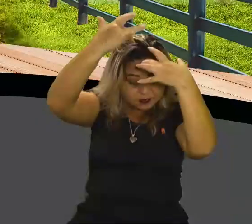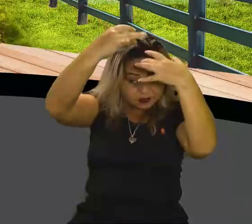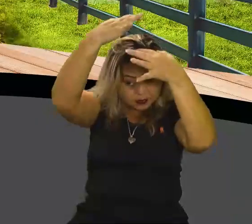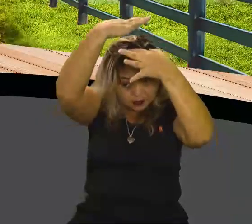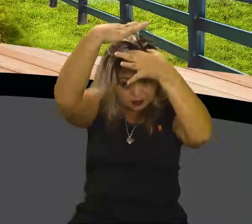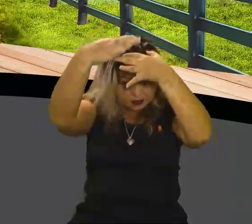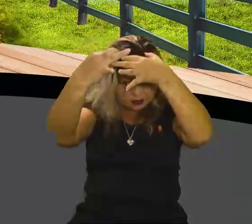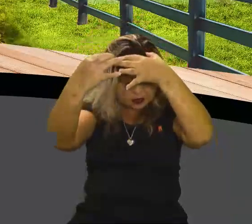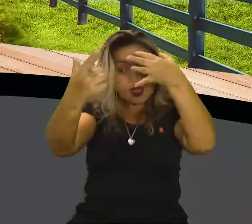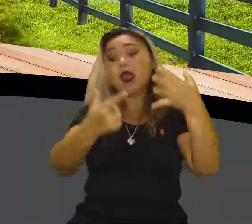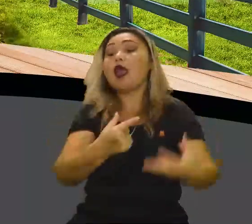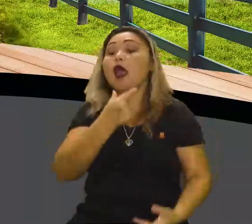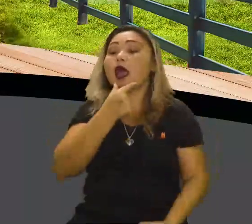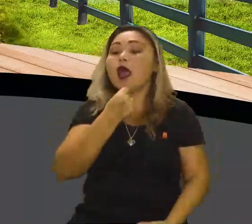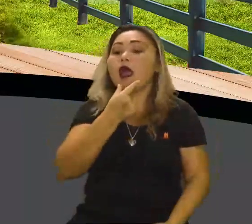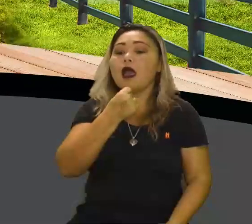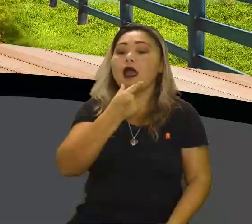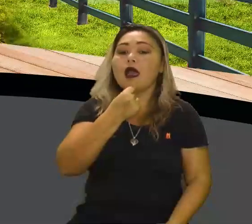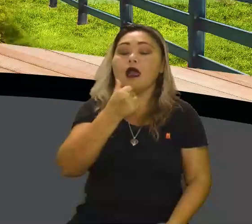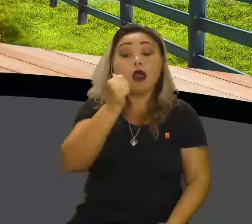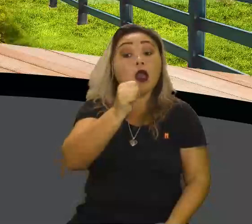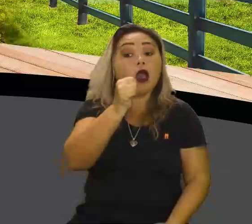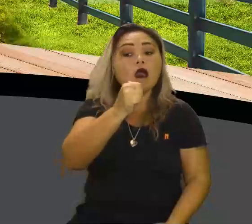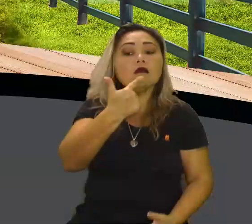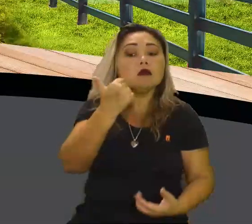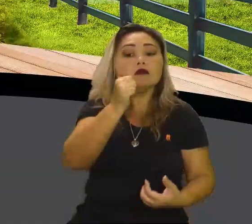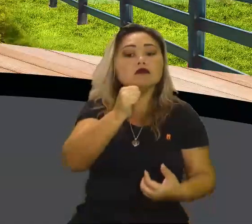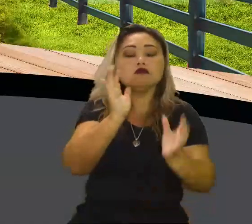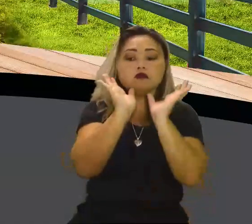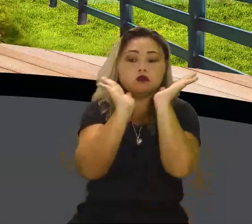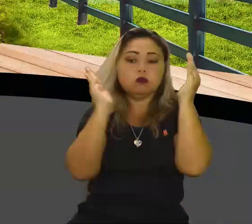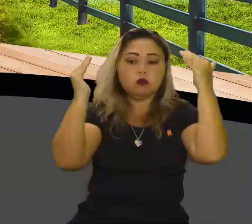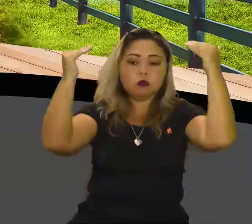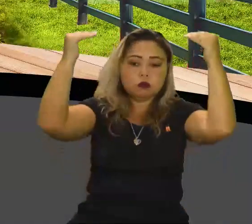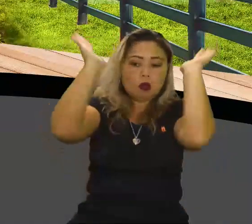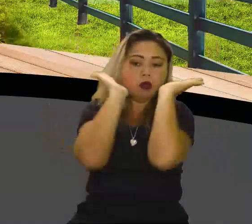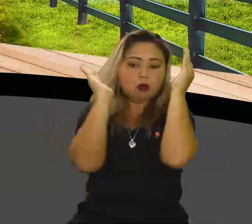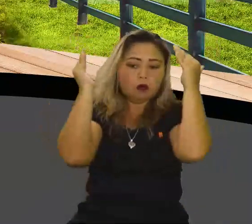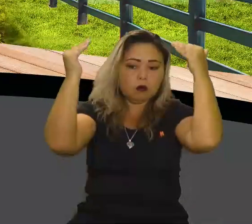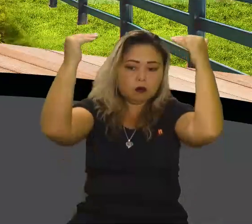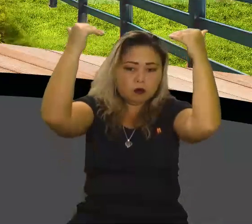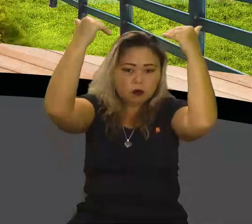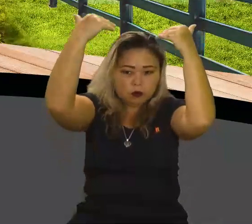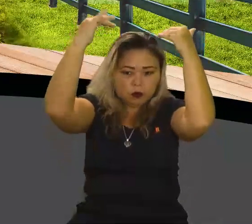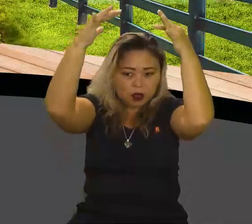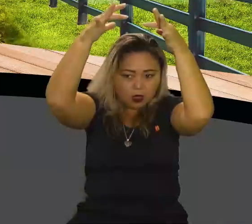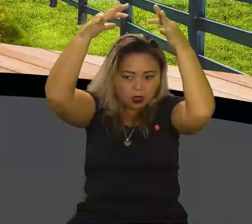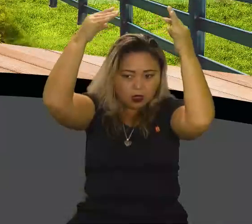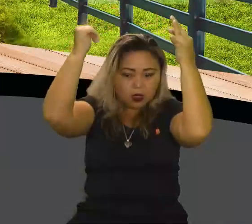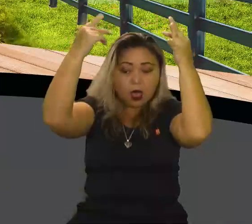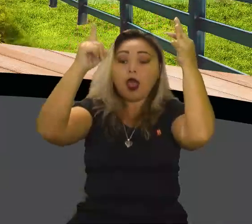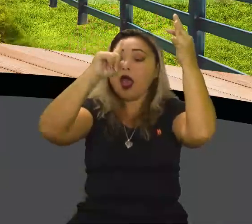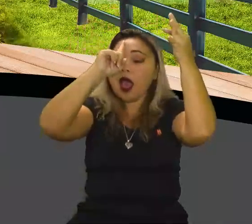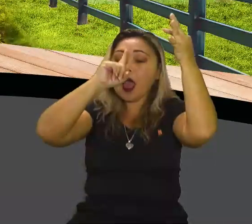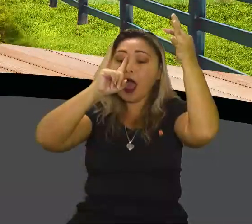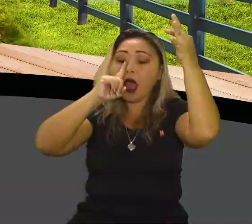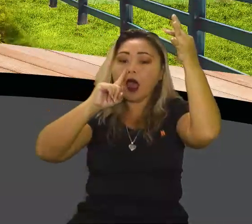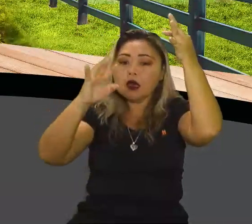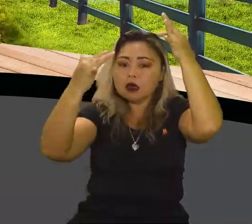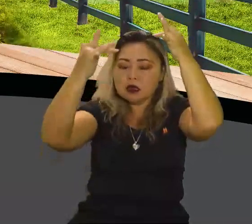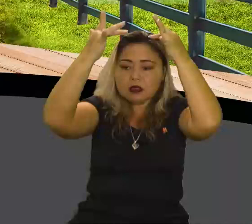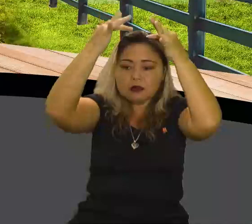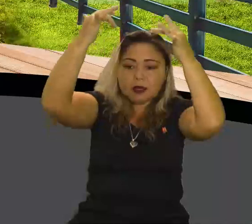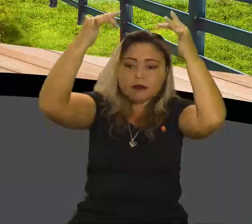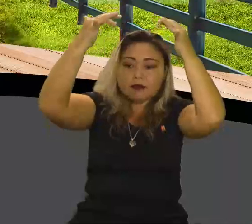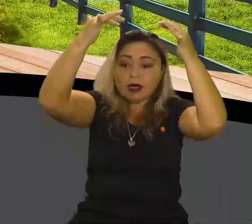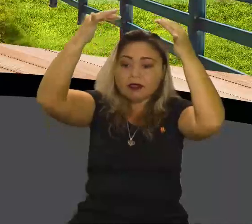gineceu, a fêmea. E aqui é a antera do macho. E aqui, ó, é aquela cabecinha amarela, que aí quando tu passa o dedo,